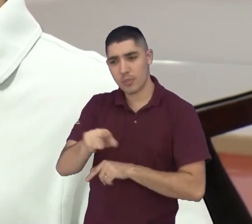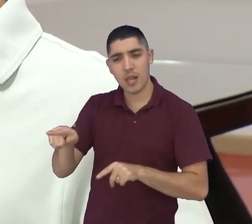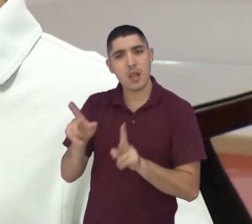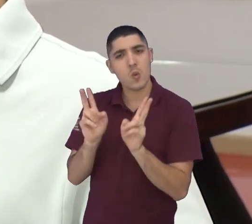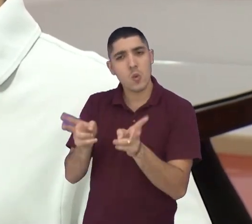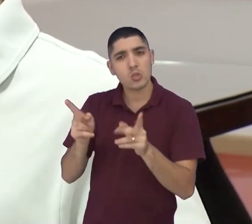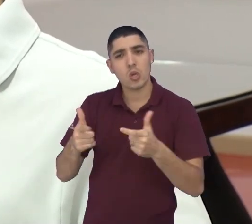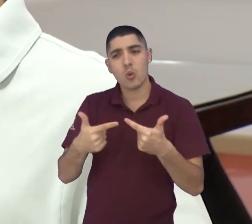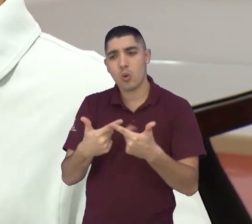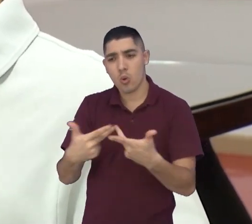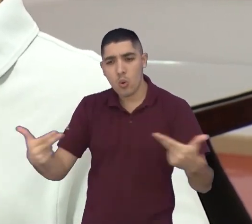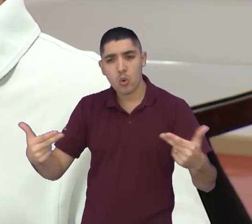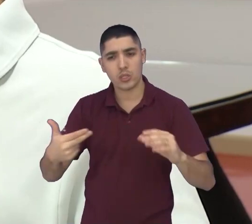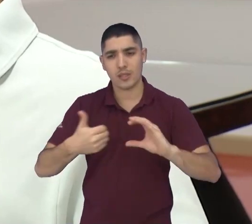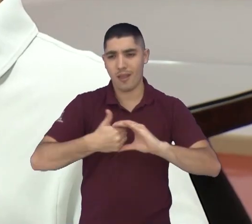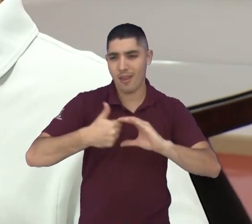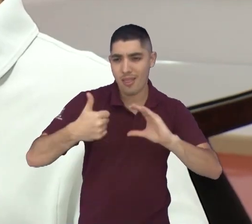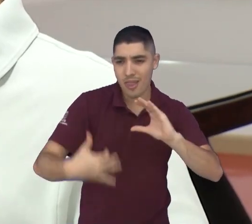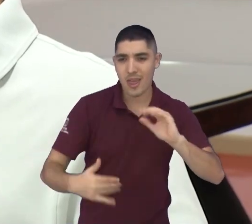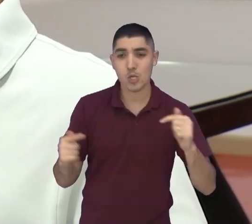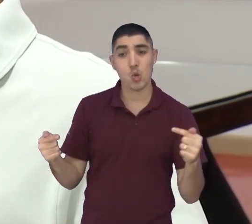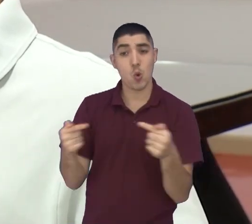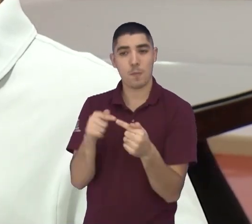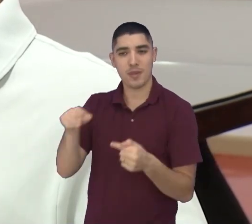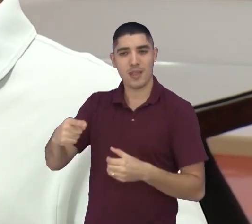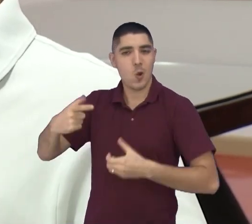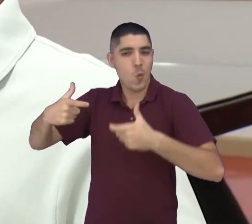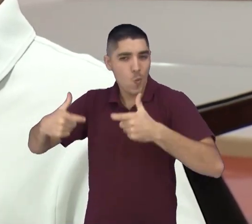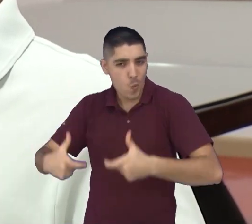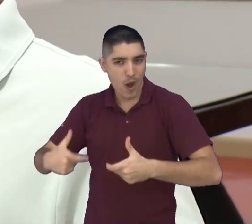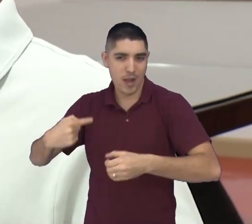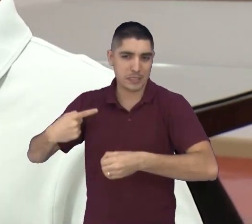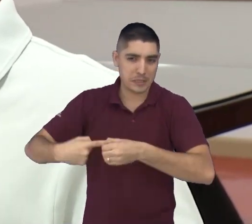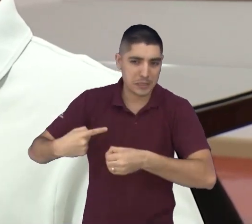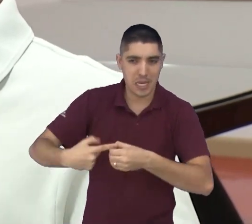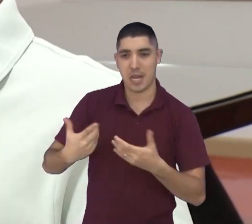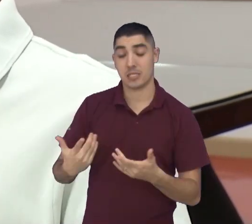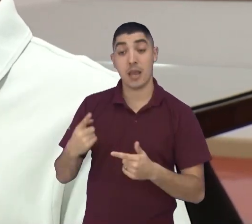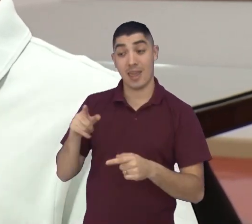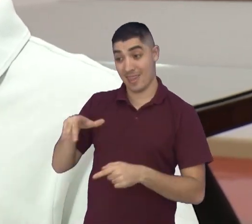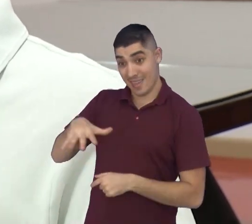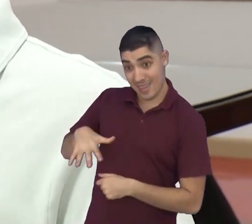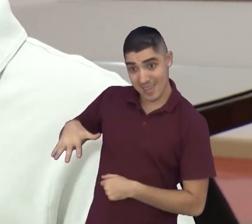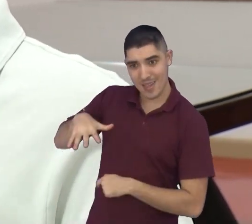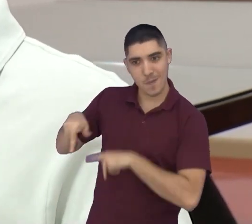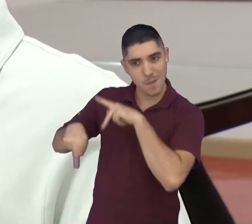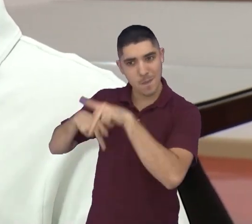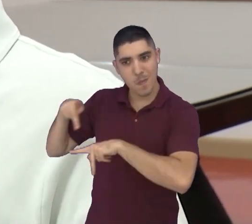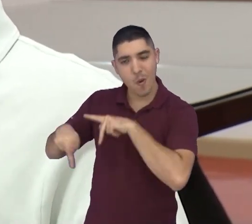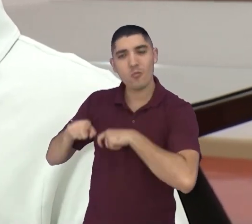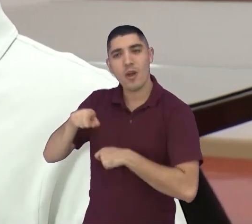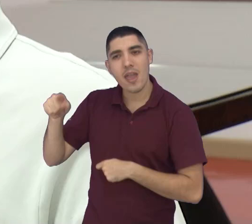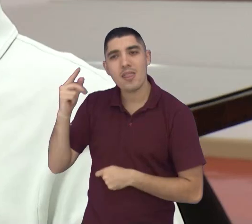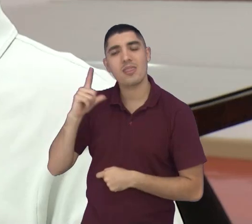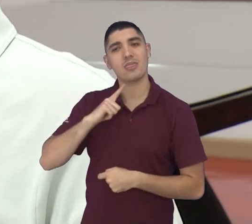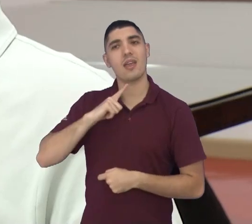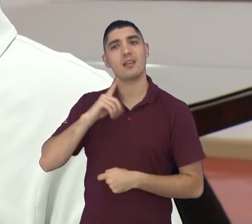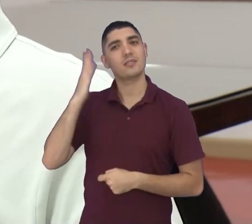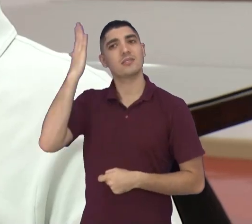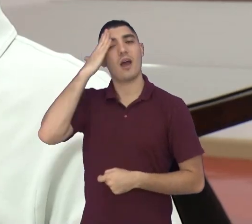mais próximas, né? Para que o povo tenha uma linha